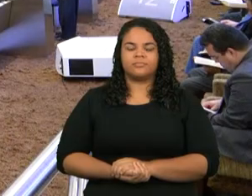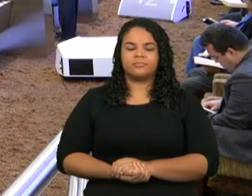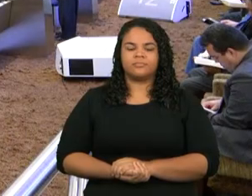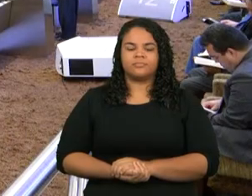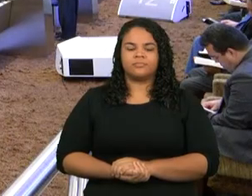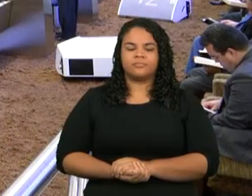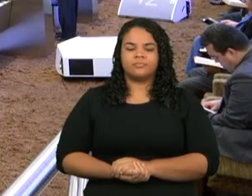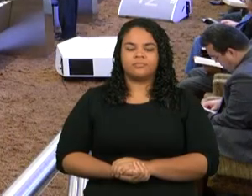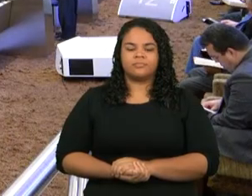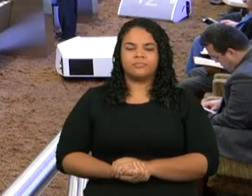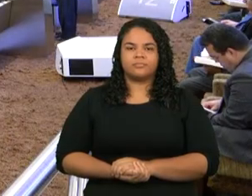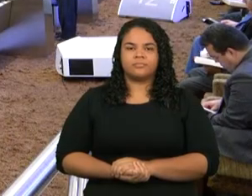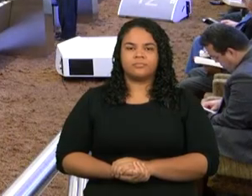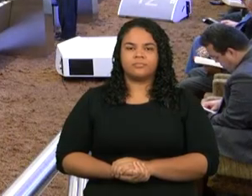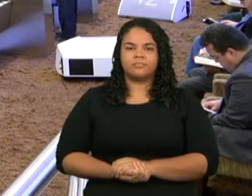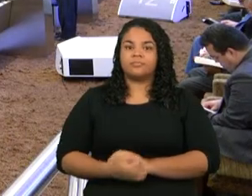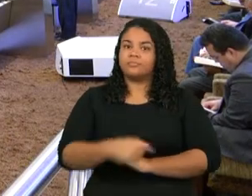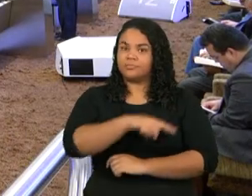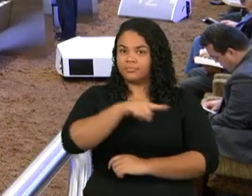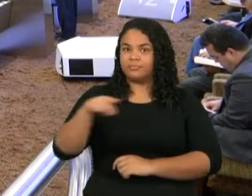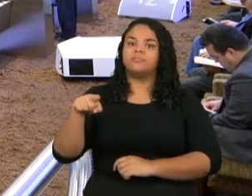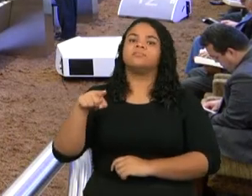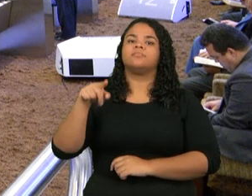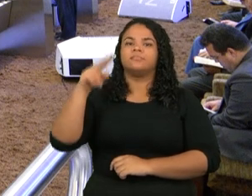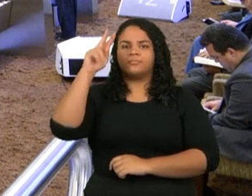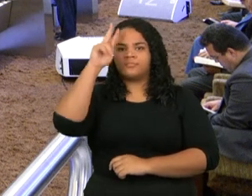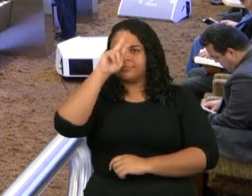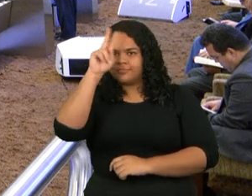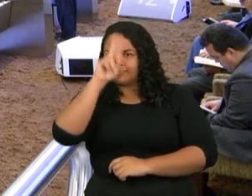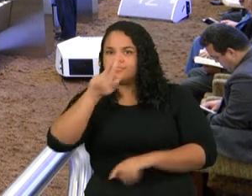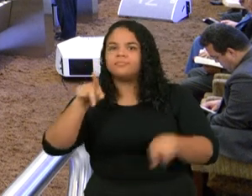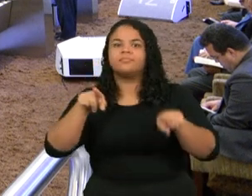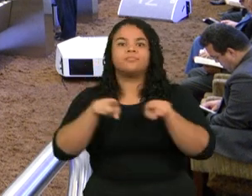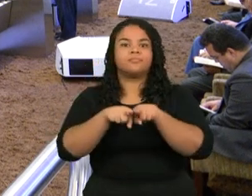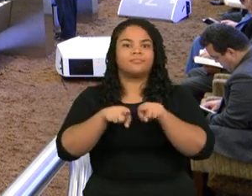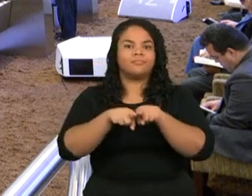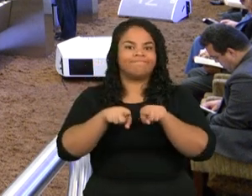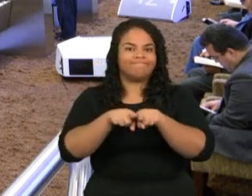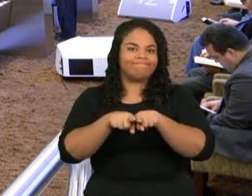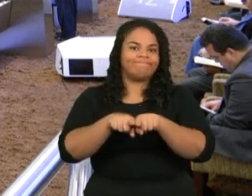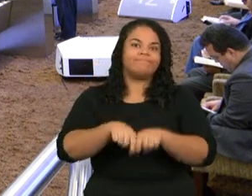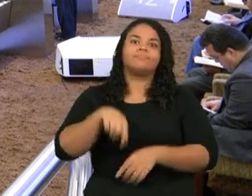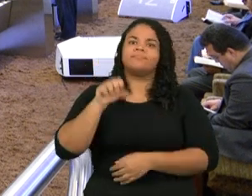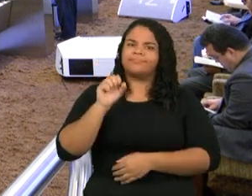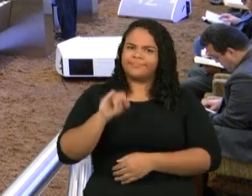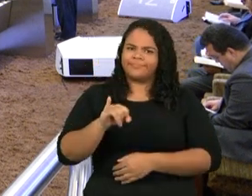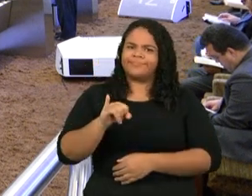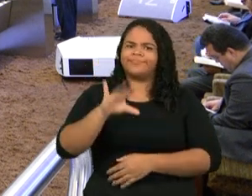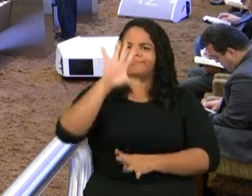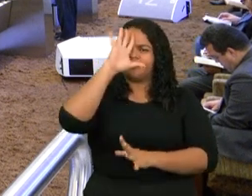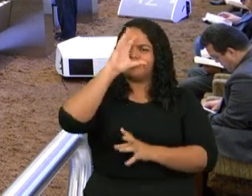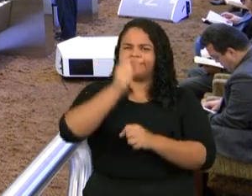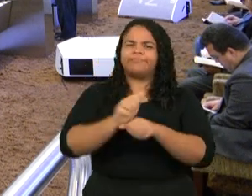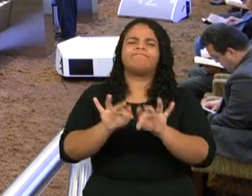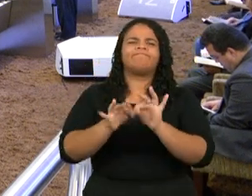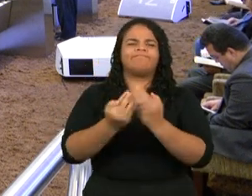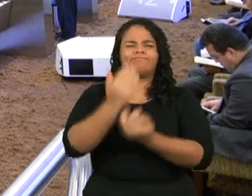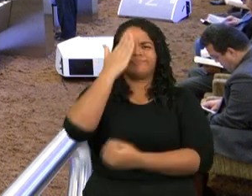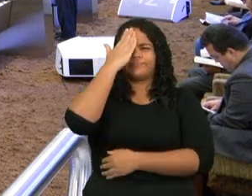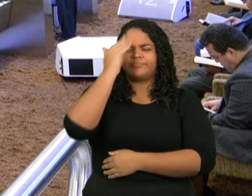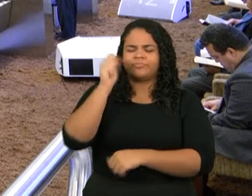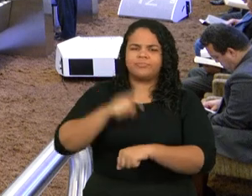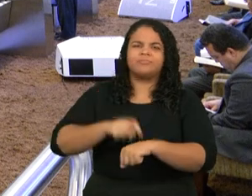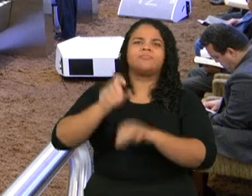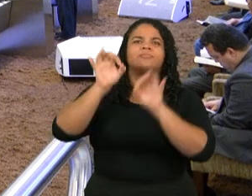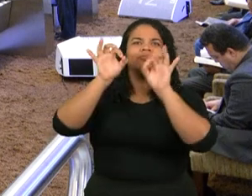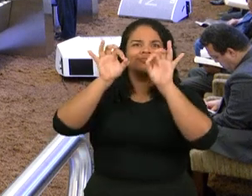mas considerar isto se o pai de família soubesse que vigília da noite Havia de vir